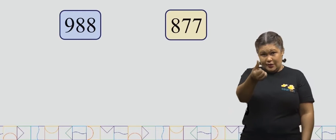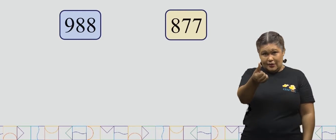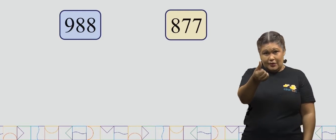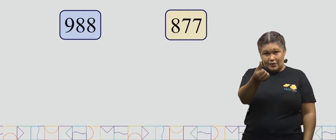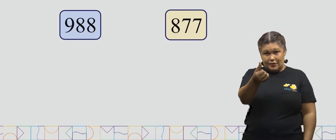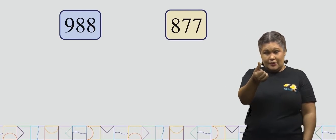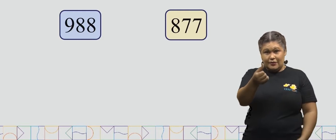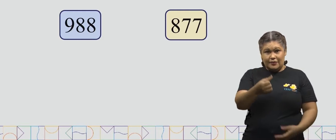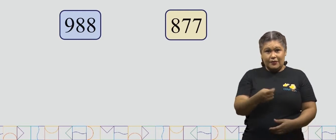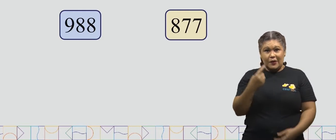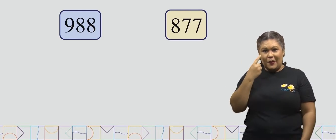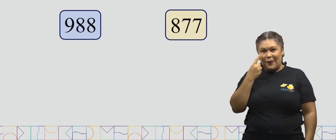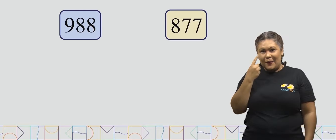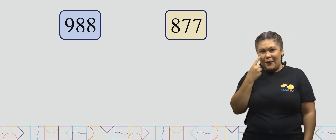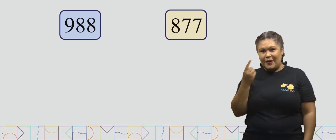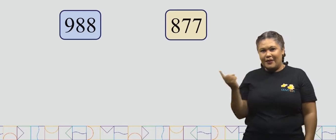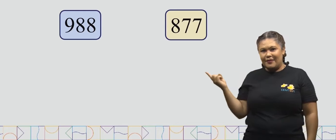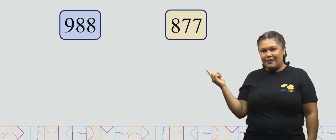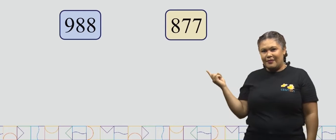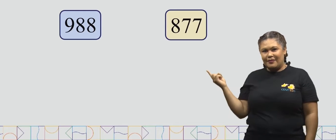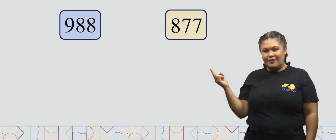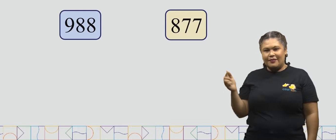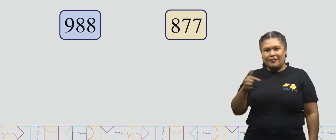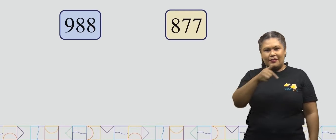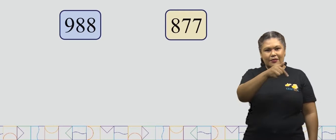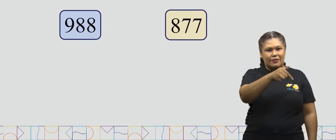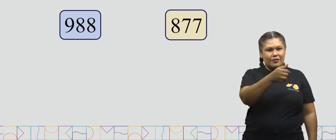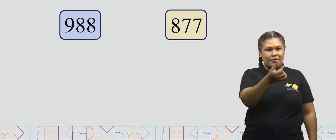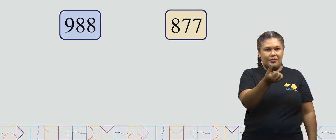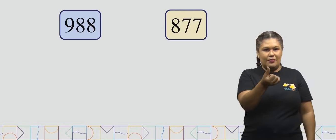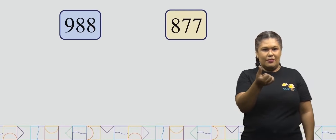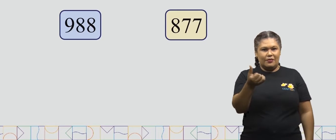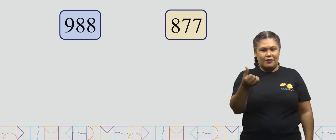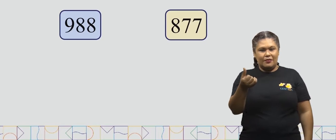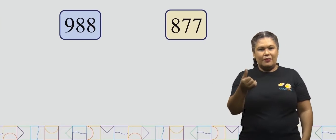6, formando assim o número